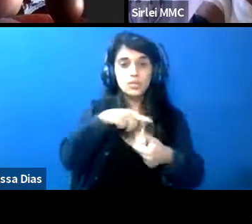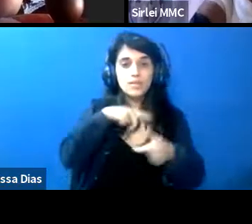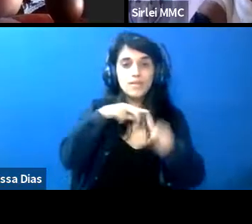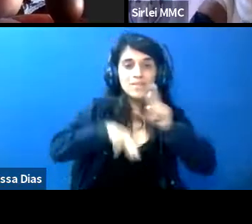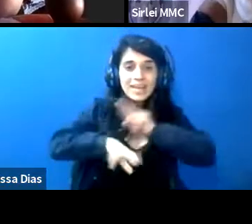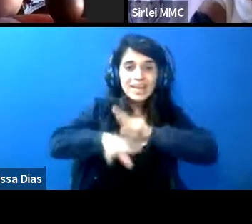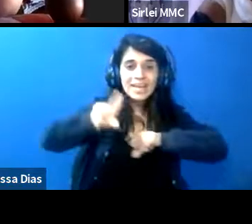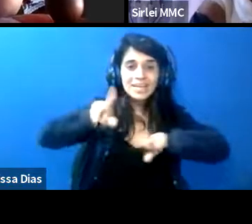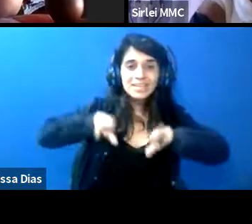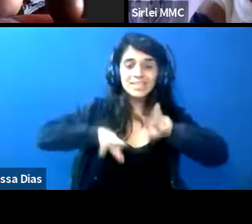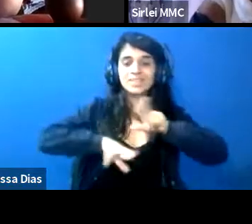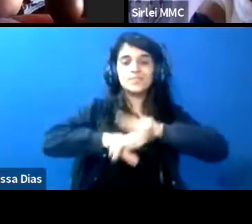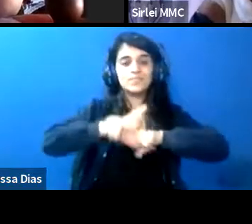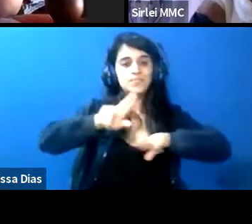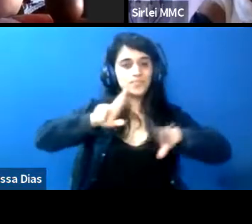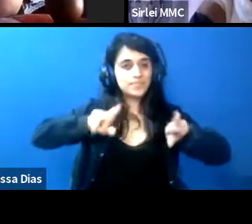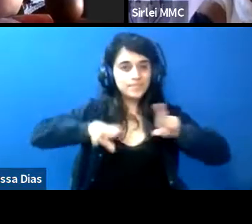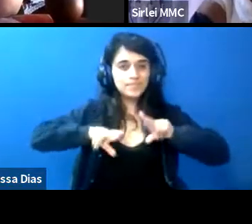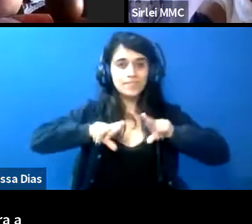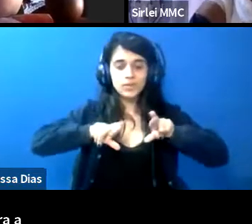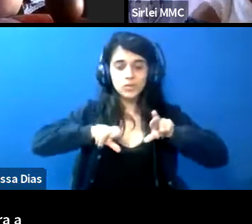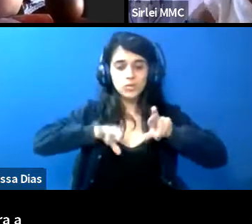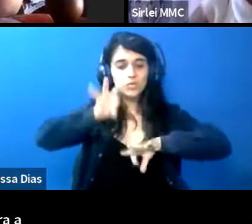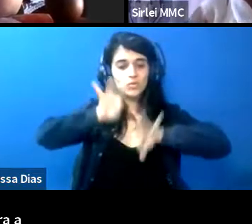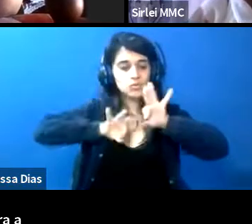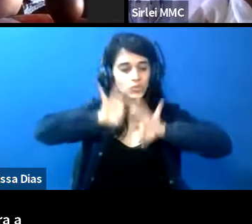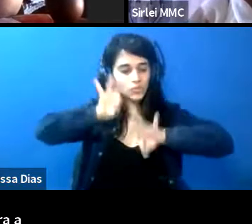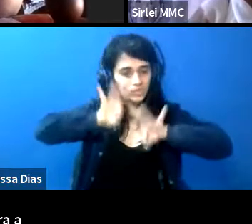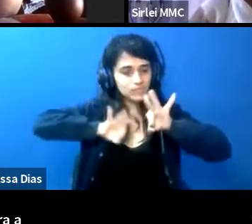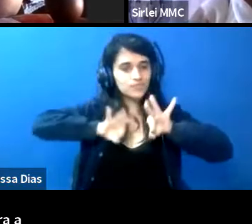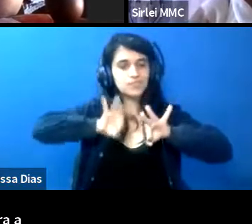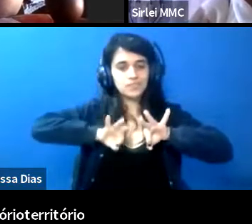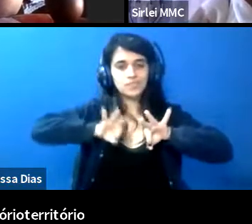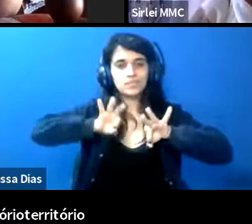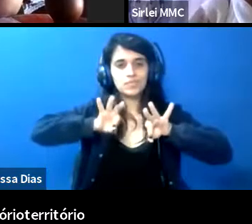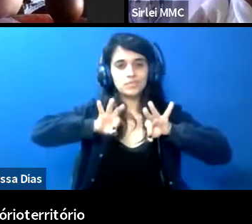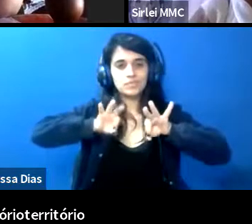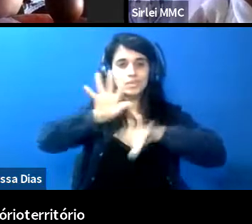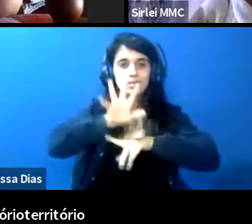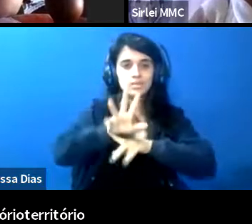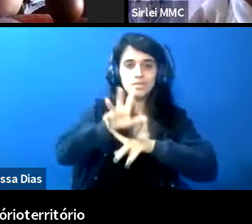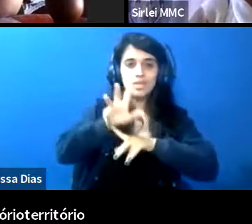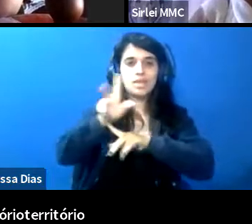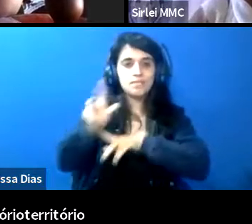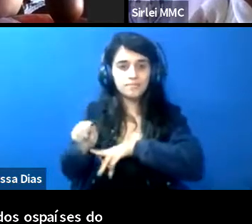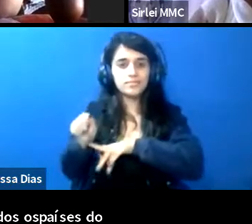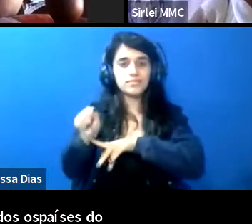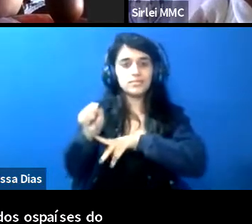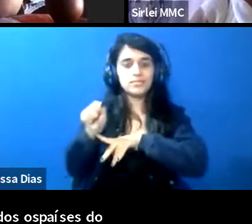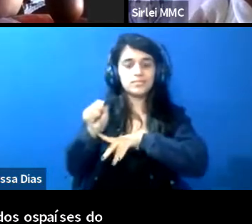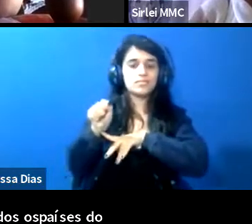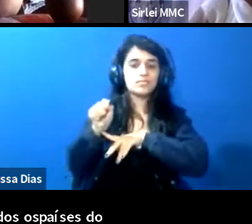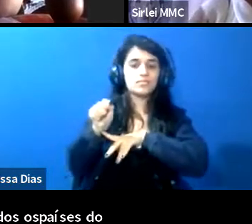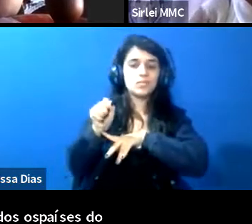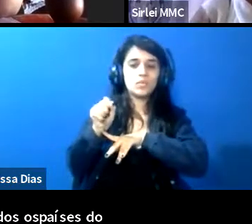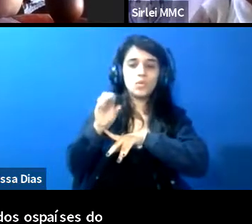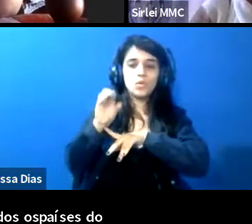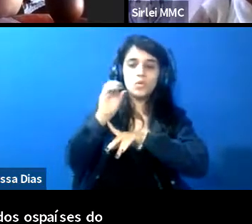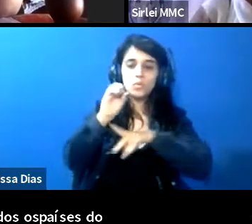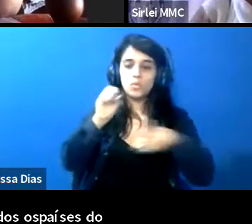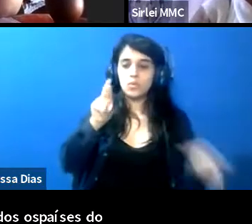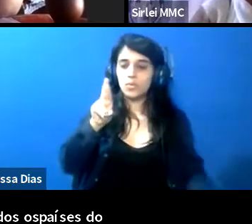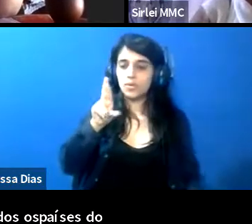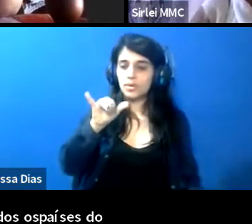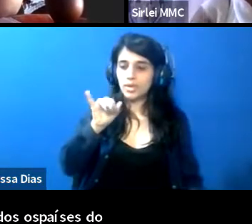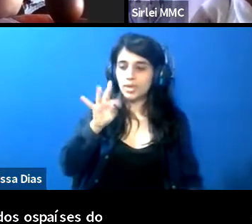na grande diversidade de organizações da África, do Oriente, da Europa,